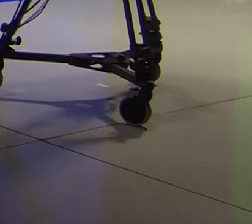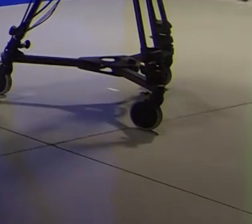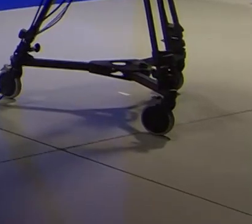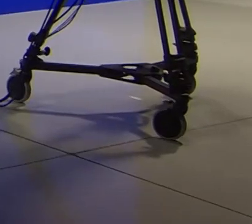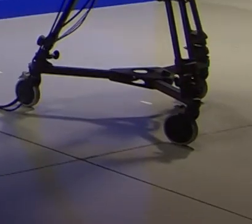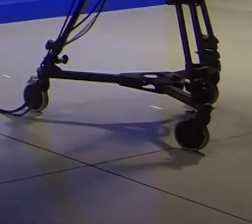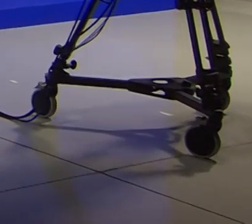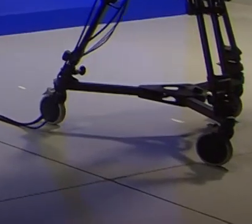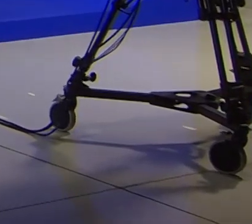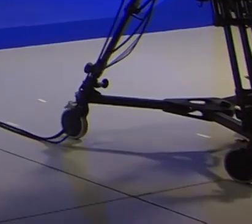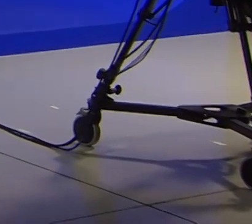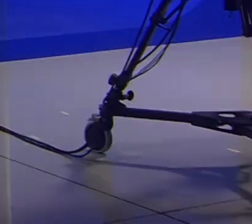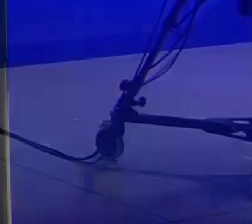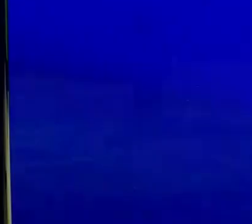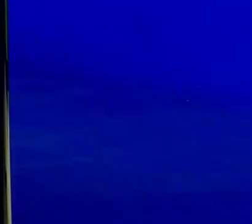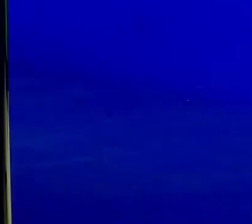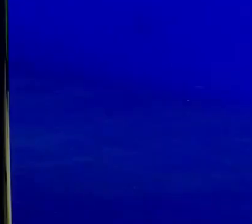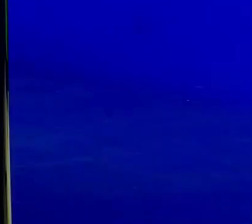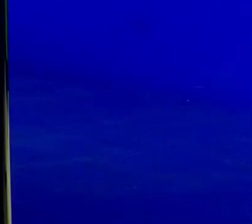o